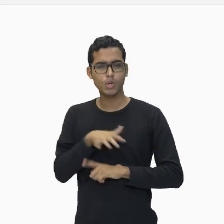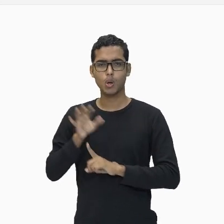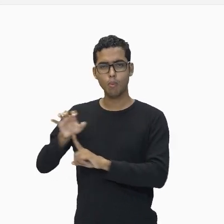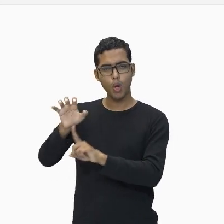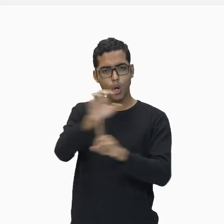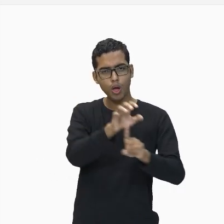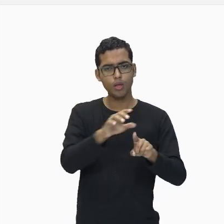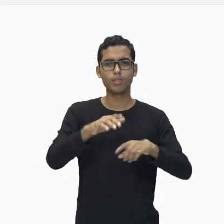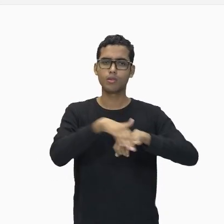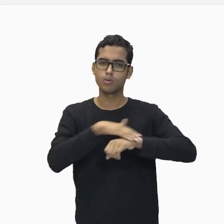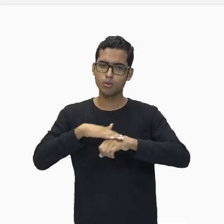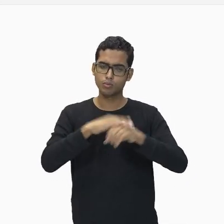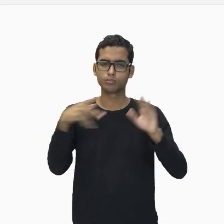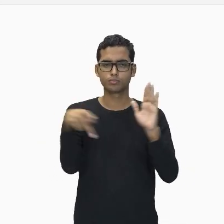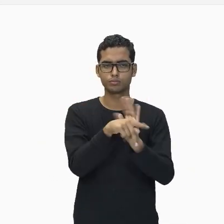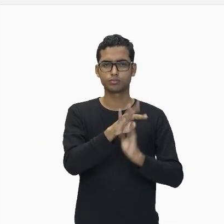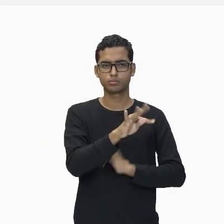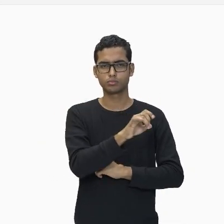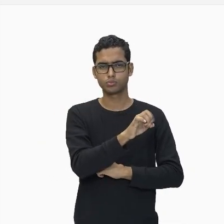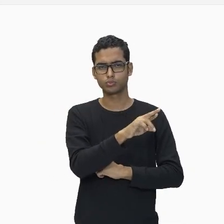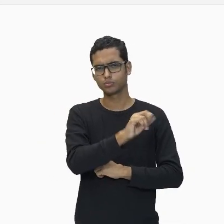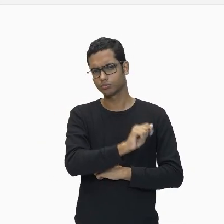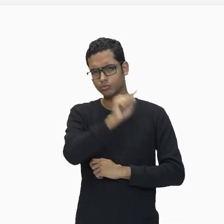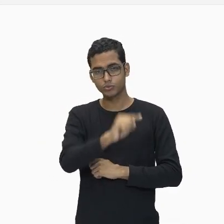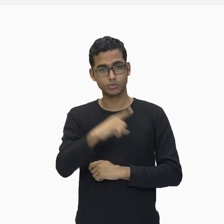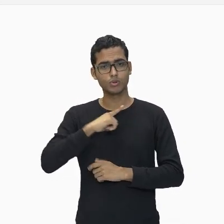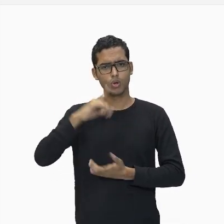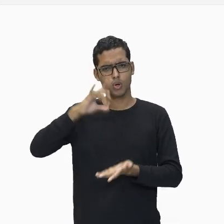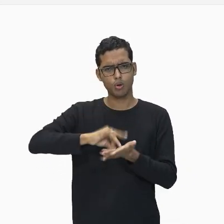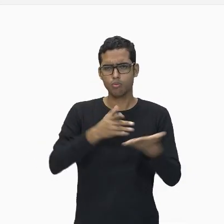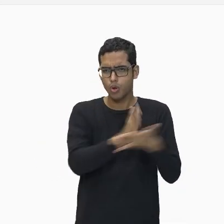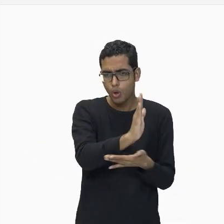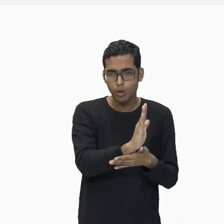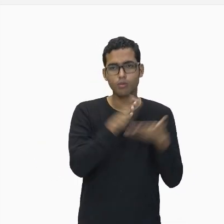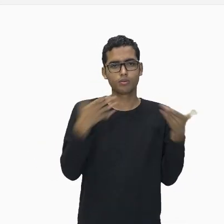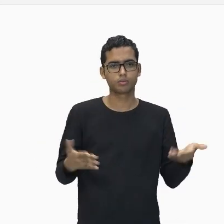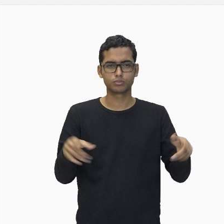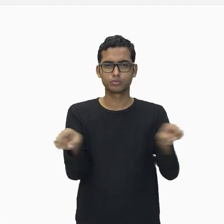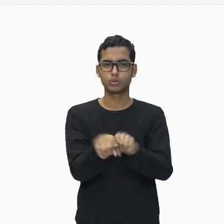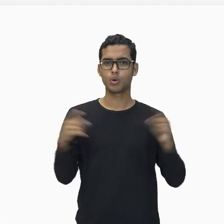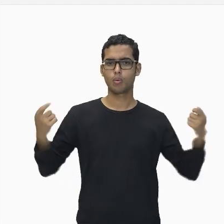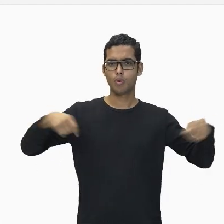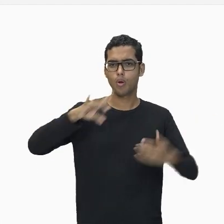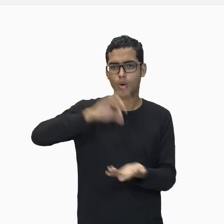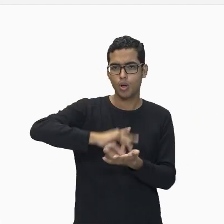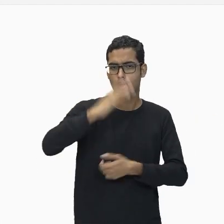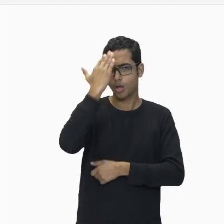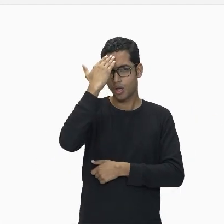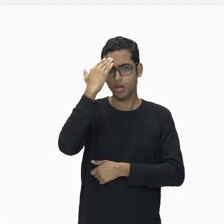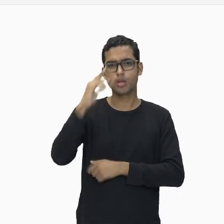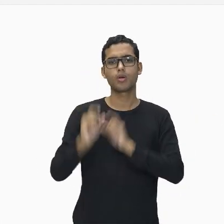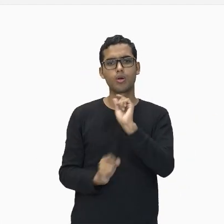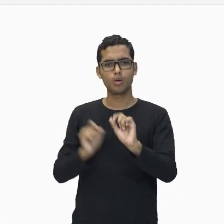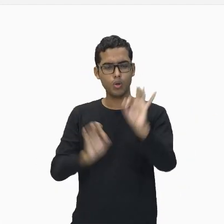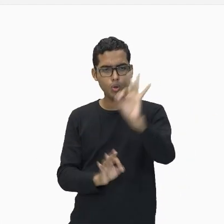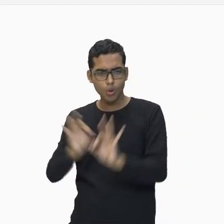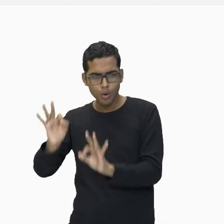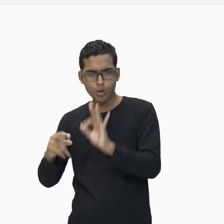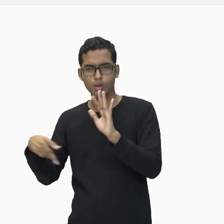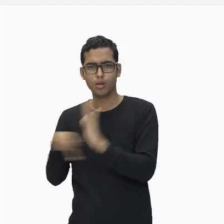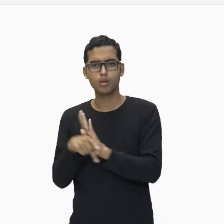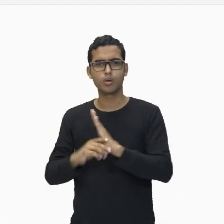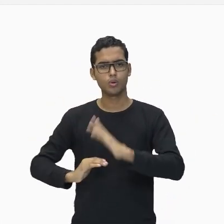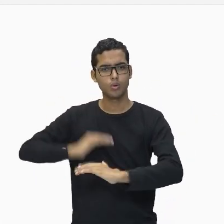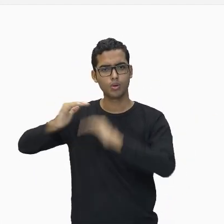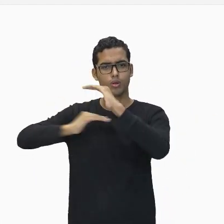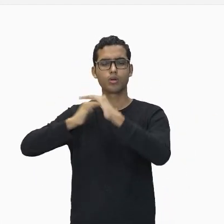previamente conversadas em Teherã tiveram confirmação e, desse modo, já era possível reconhecer previamente o